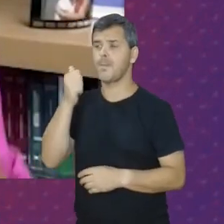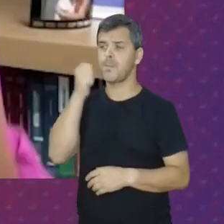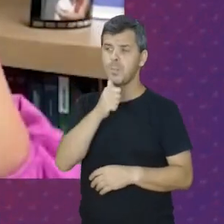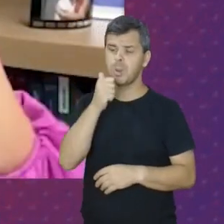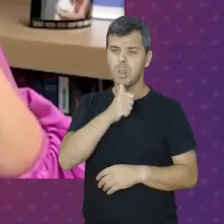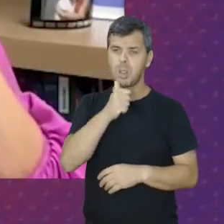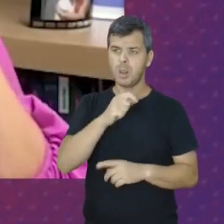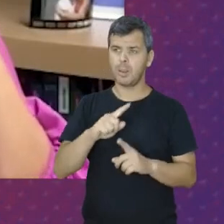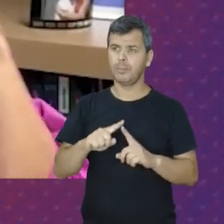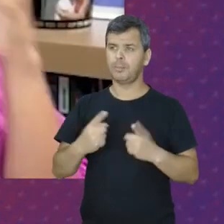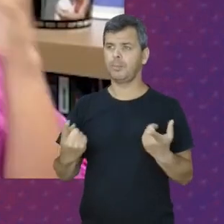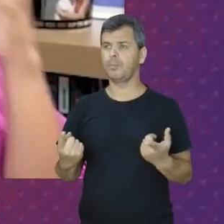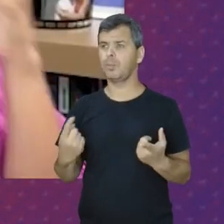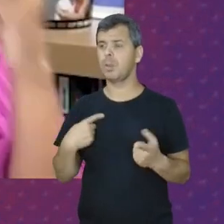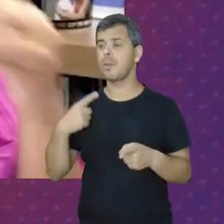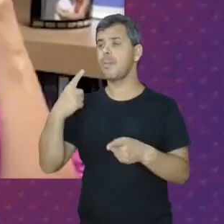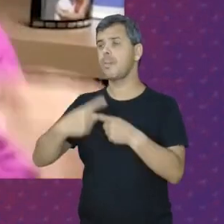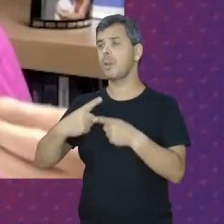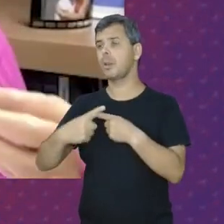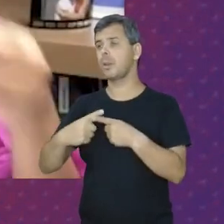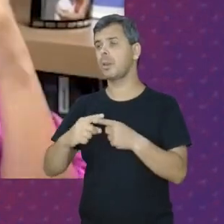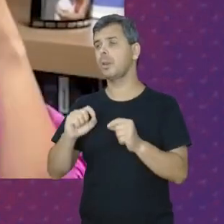mulheres, por que